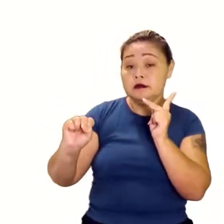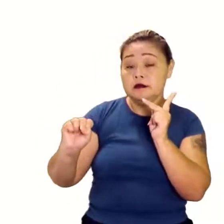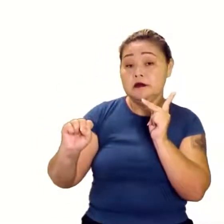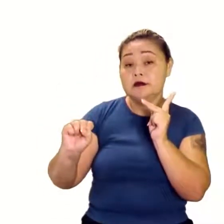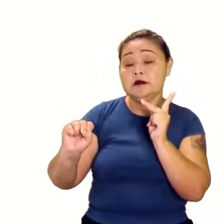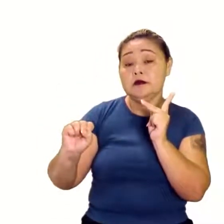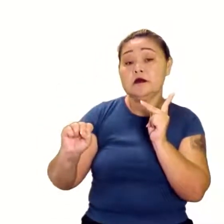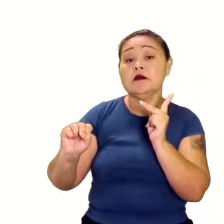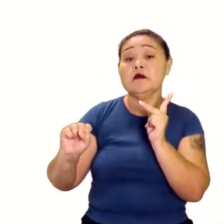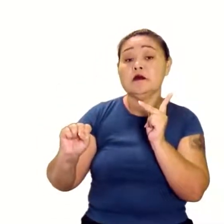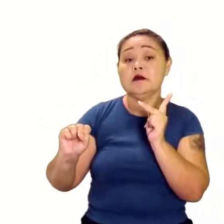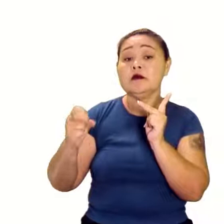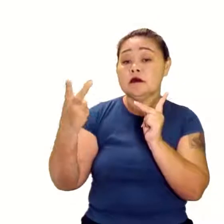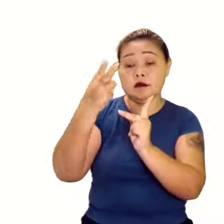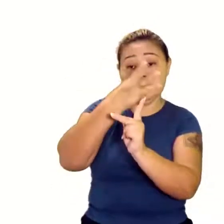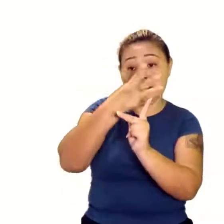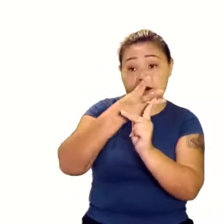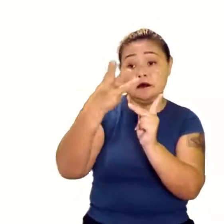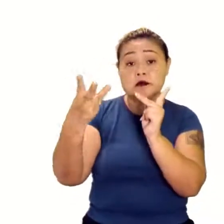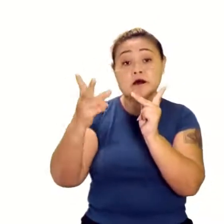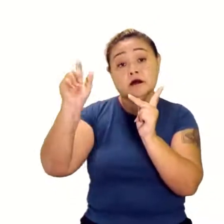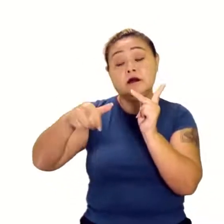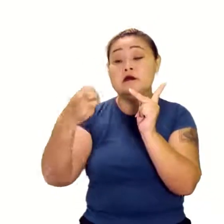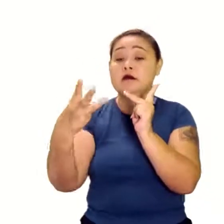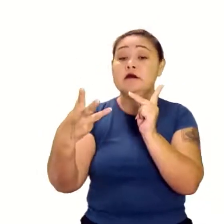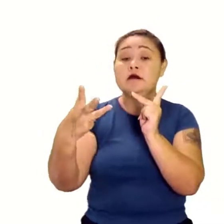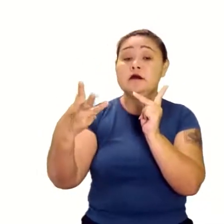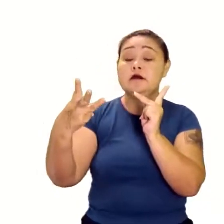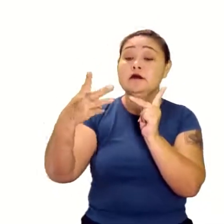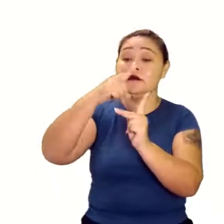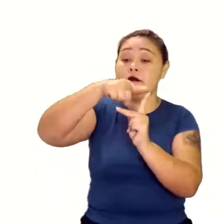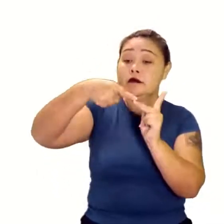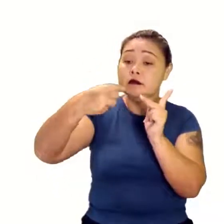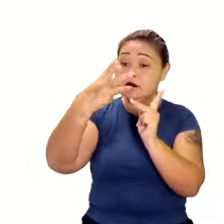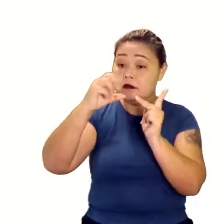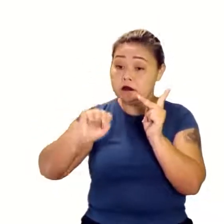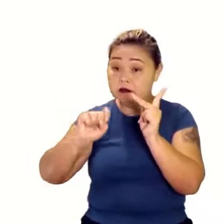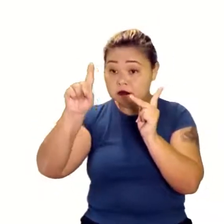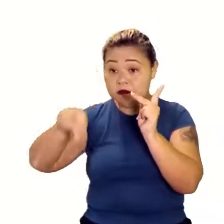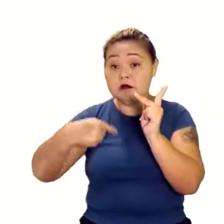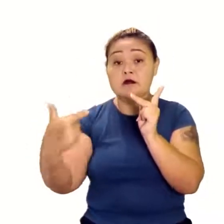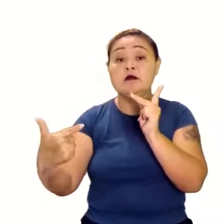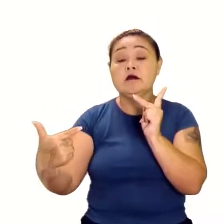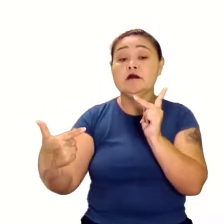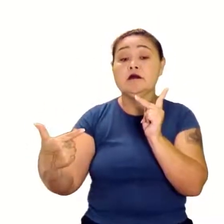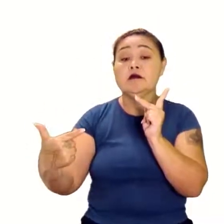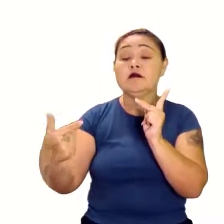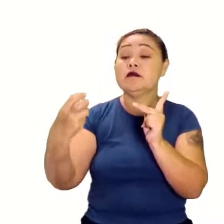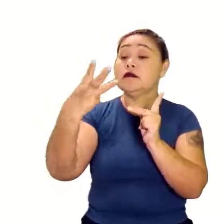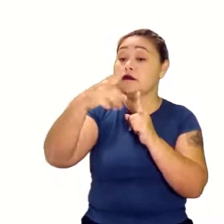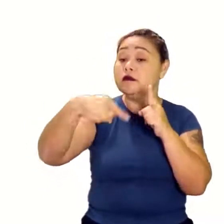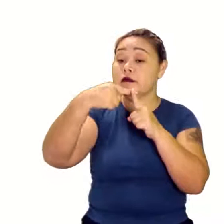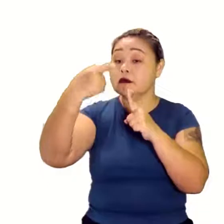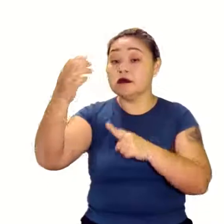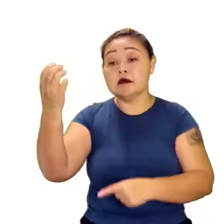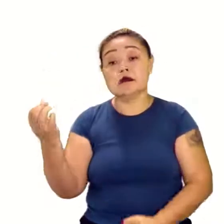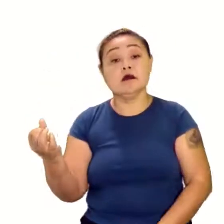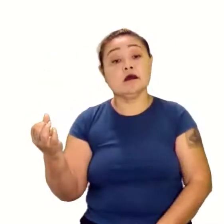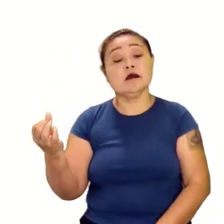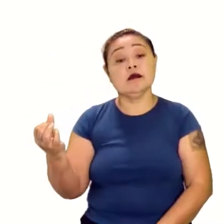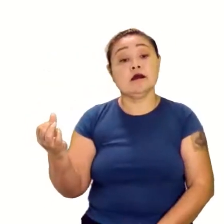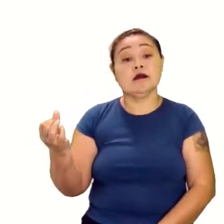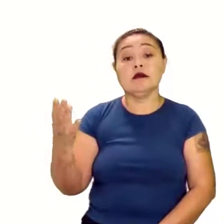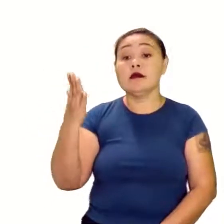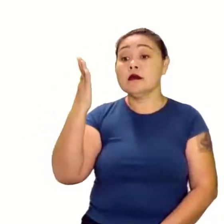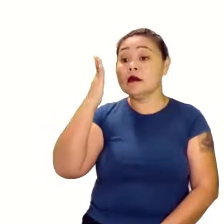de 8. A raiz cúbica de 27 é 3. É 3. E a raiz cúbica de 8 é 2. 3 vezes 2? 6.